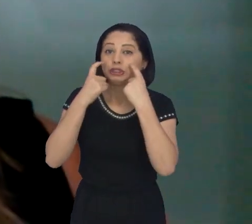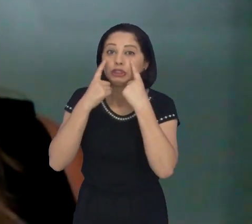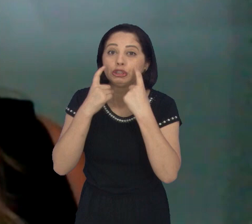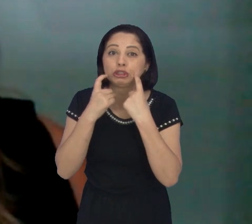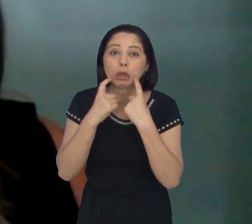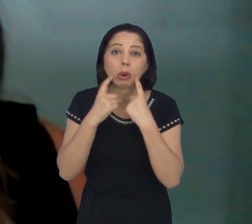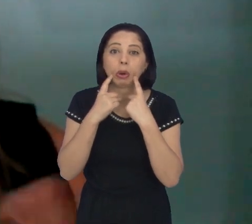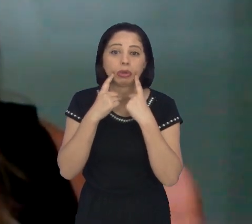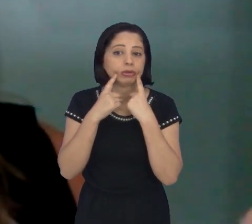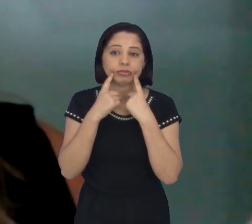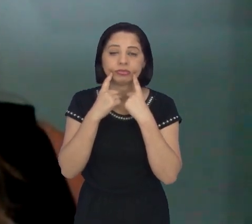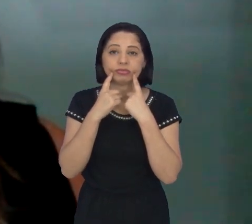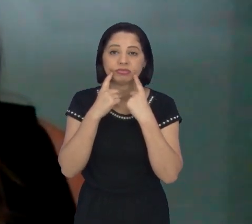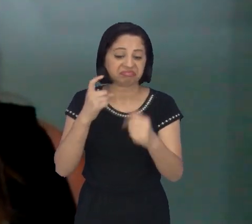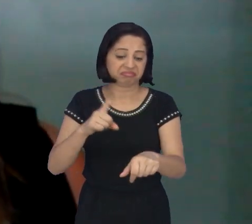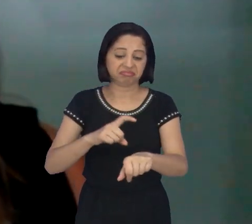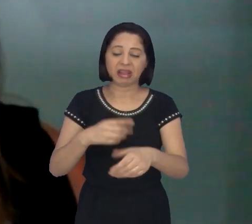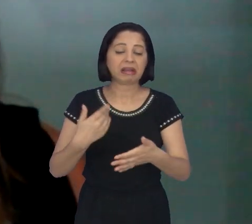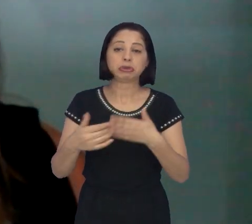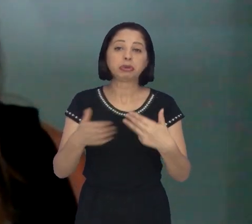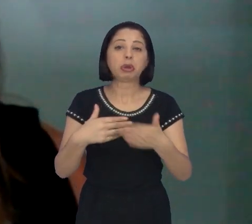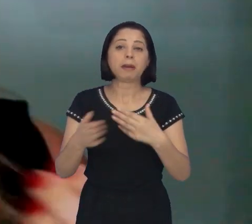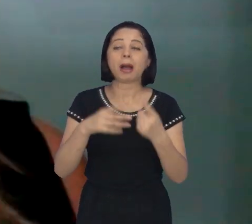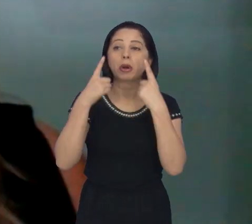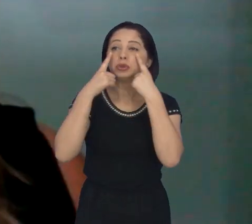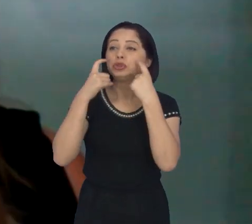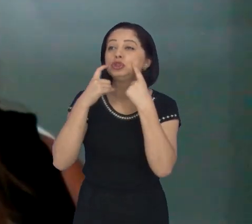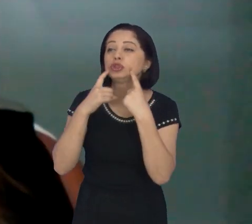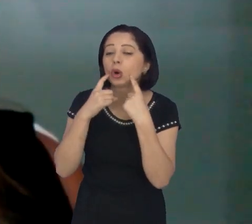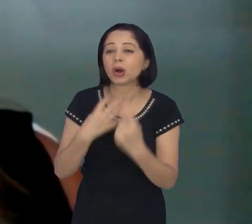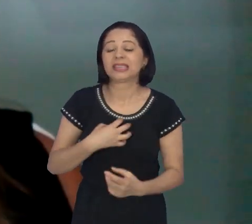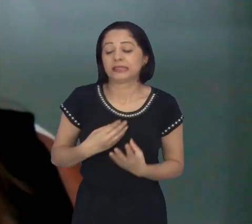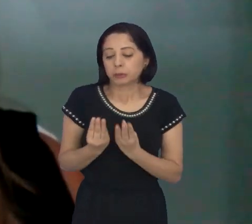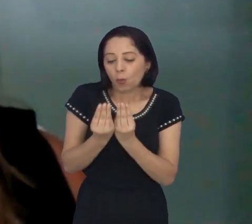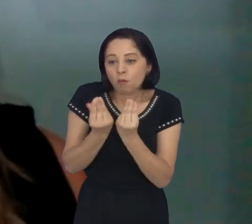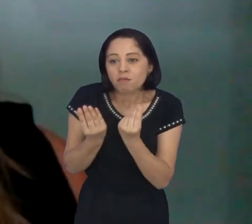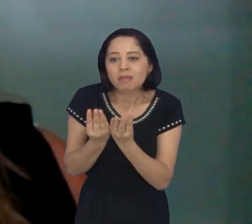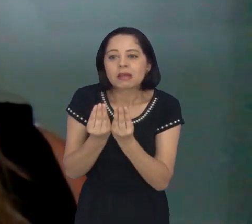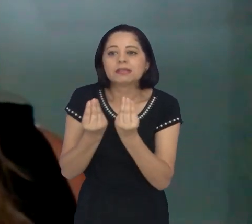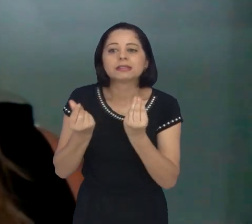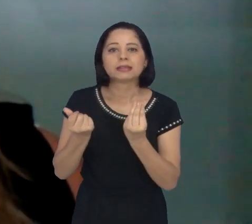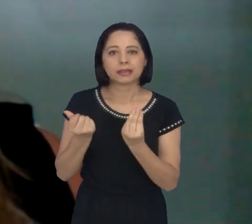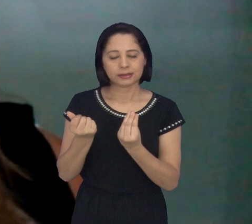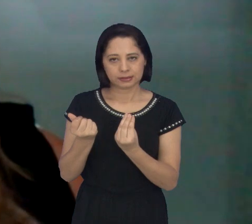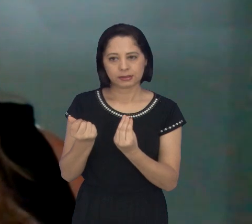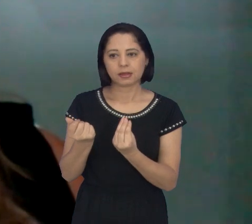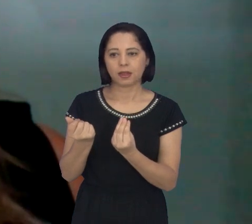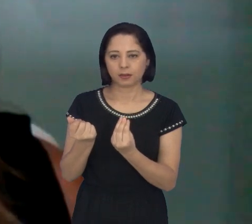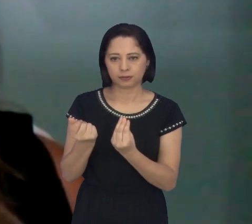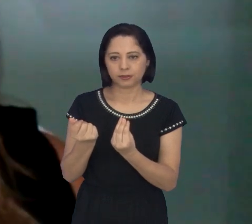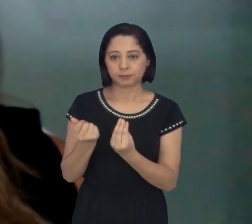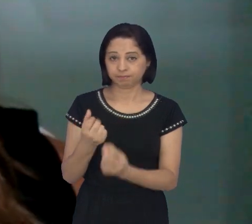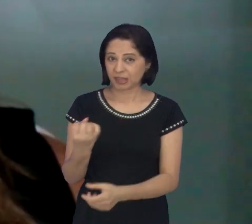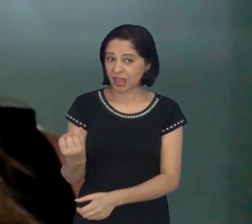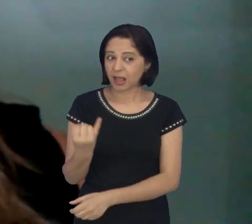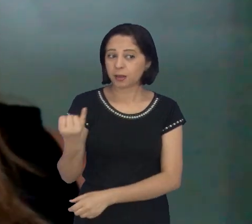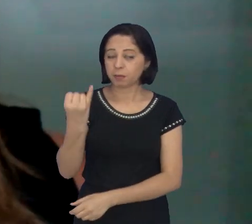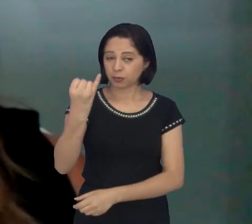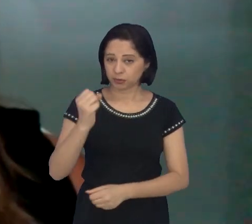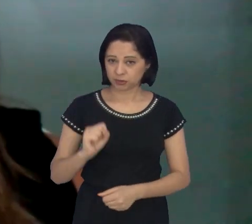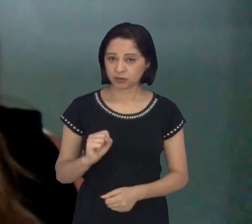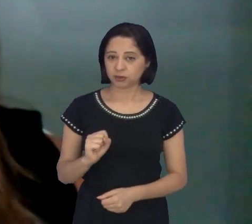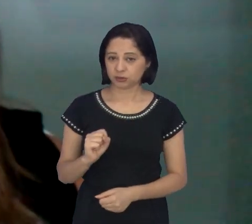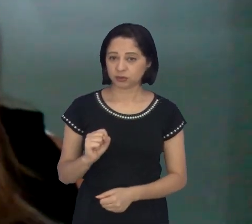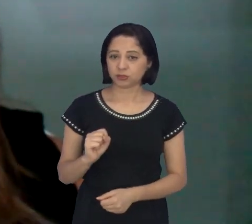do nada, chora, está tão sensível que qualquer coisa chora muito. E é importante salientar também